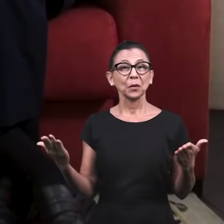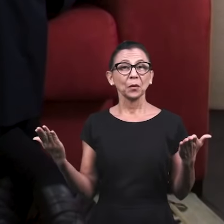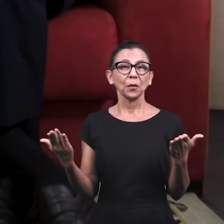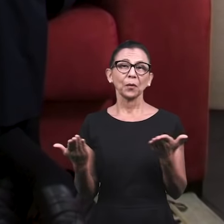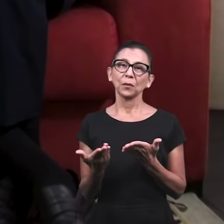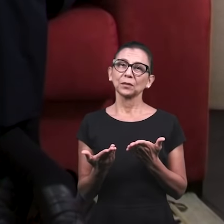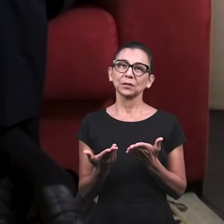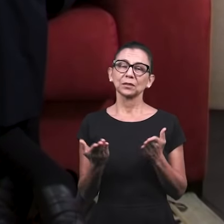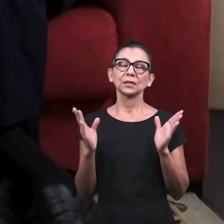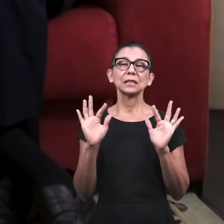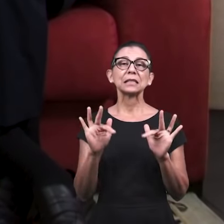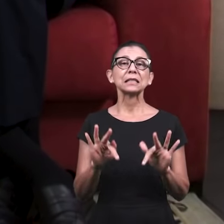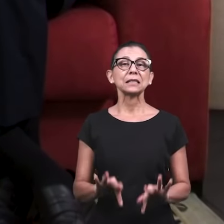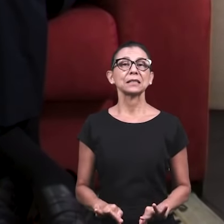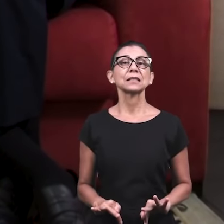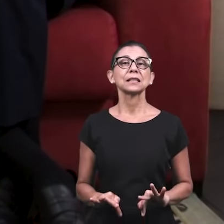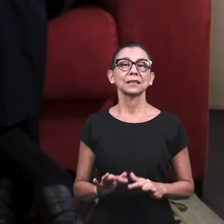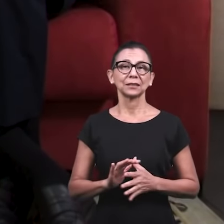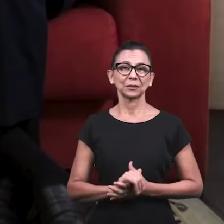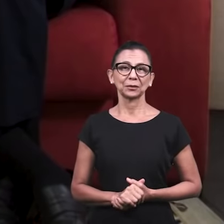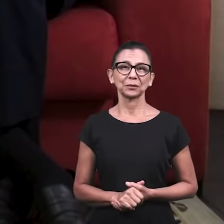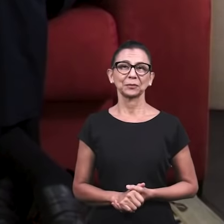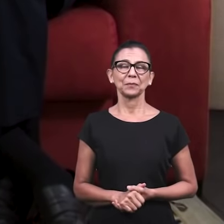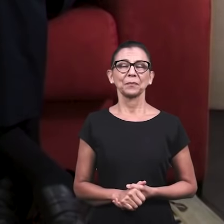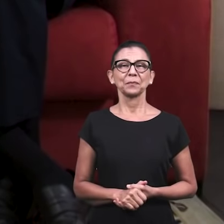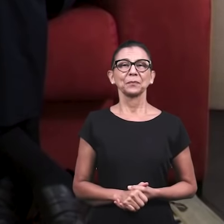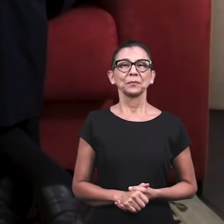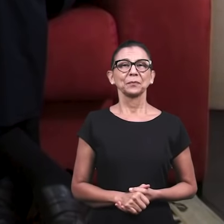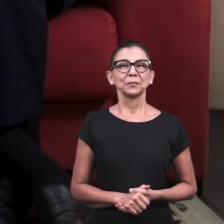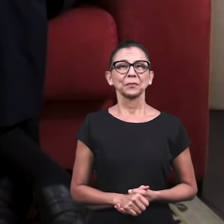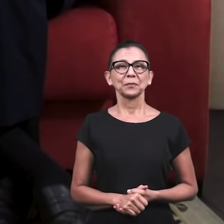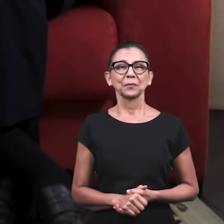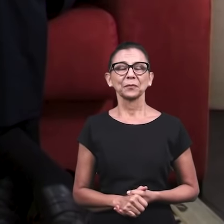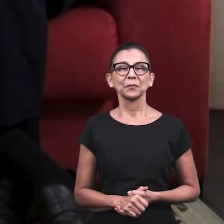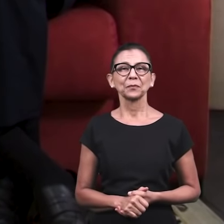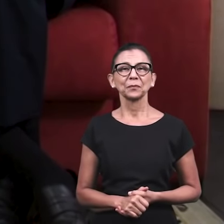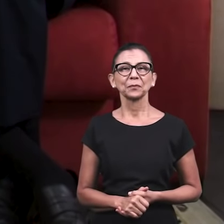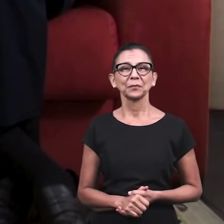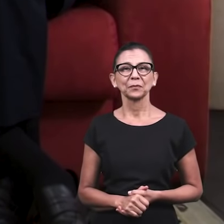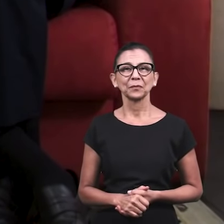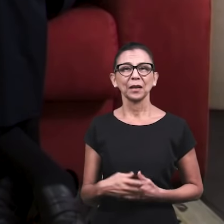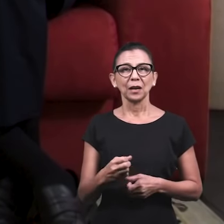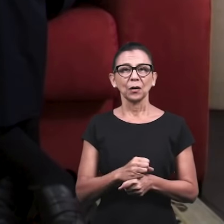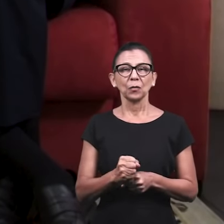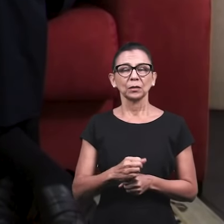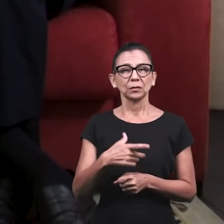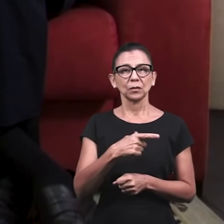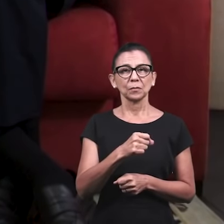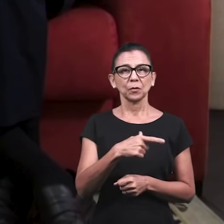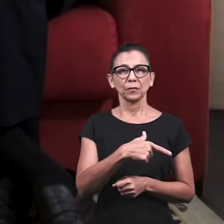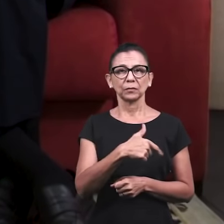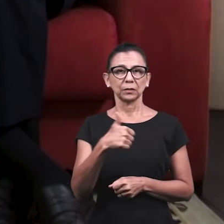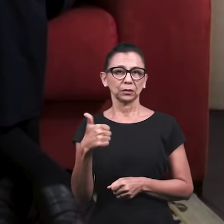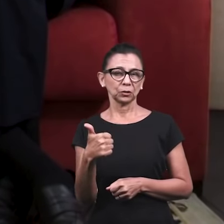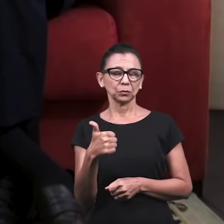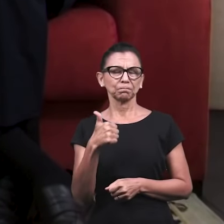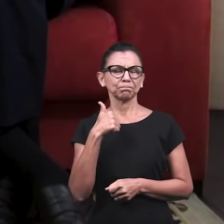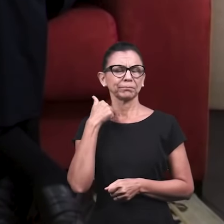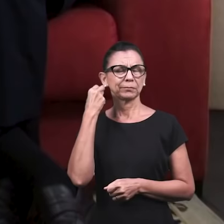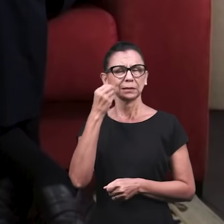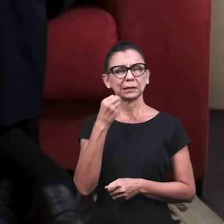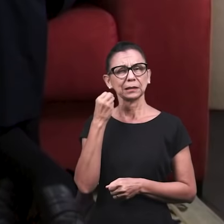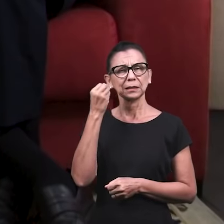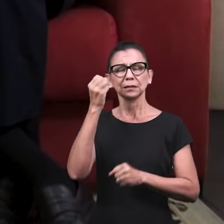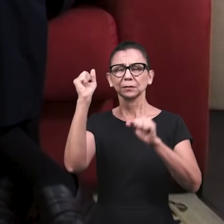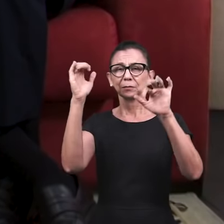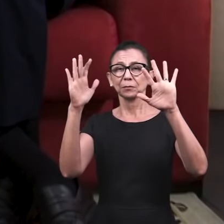estamos encerrando, então, este programa, fechando o ano de 2021 com muitas experiências, com muitas